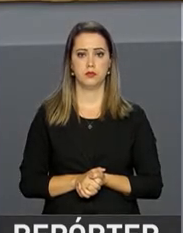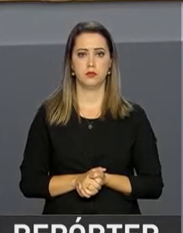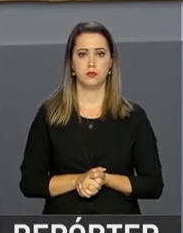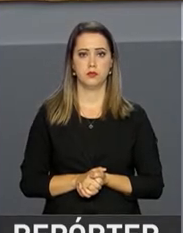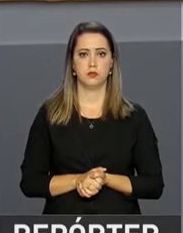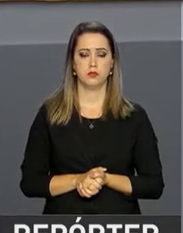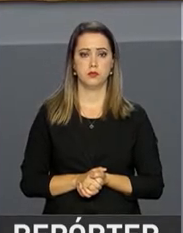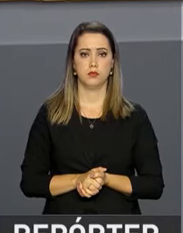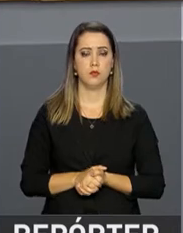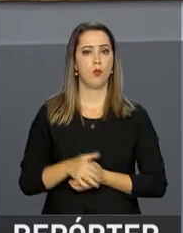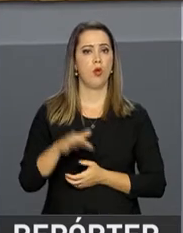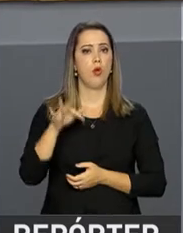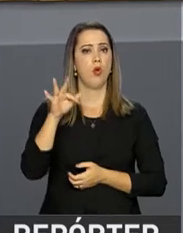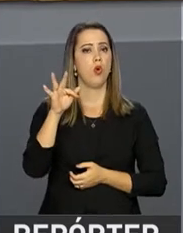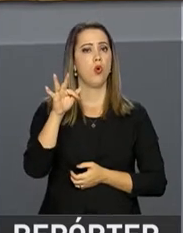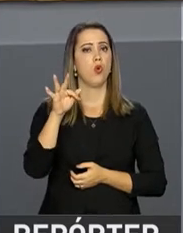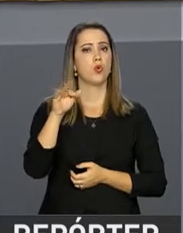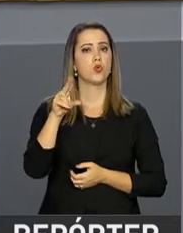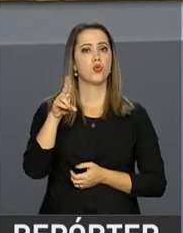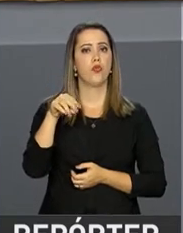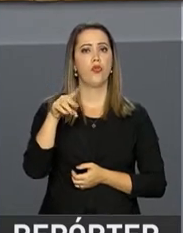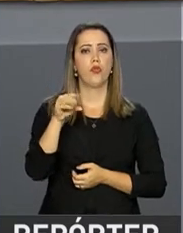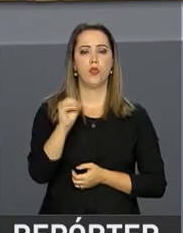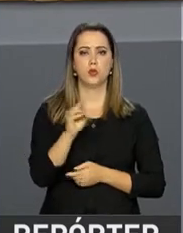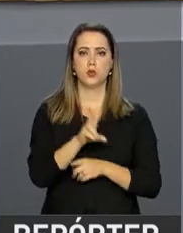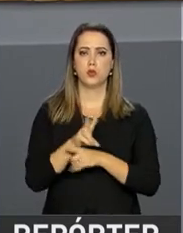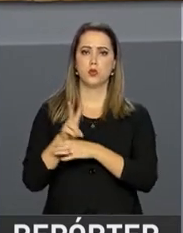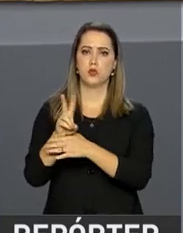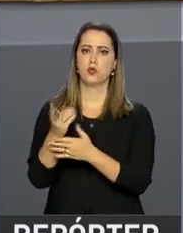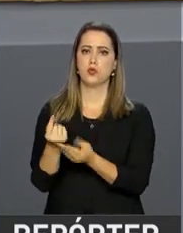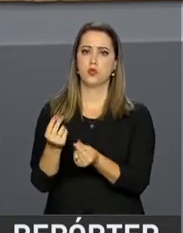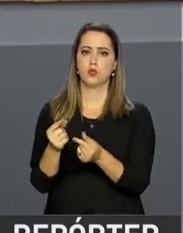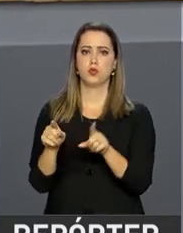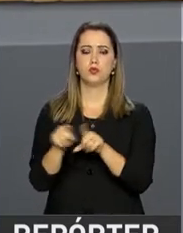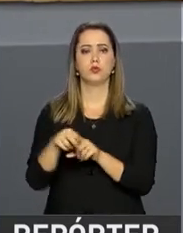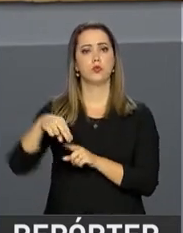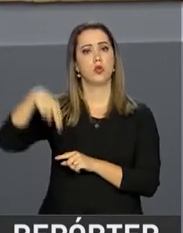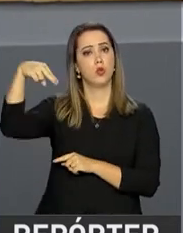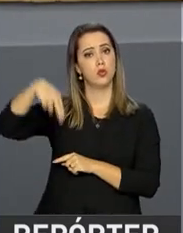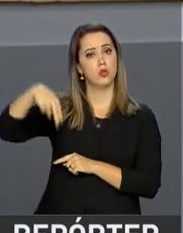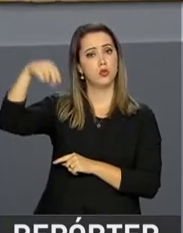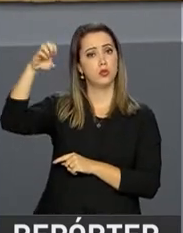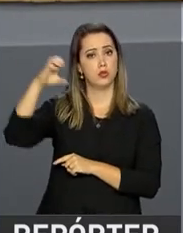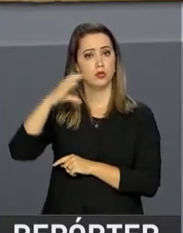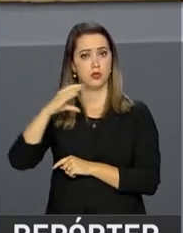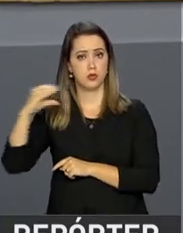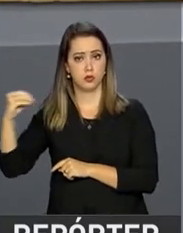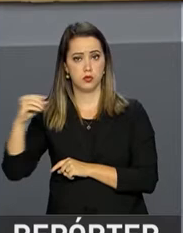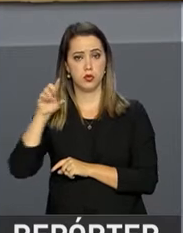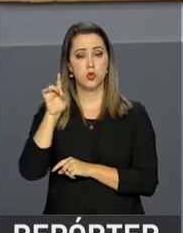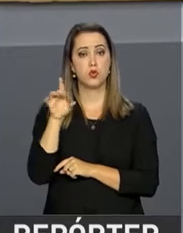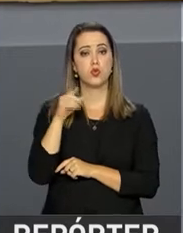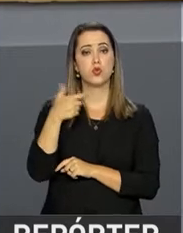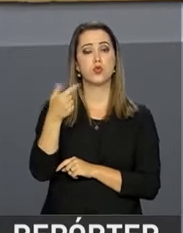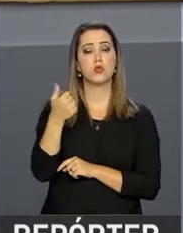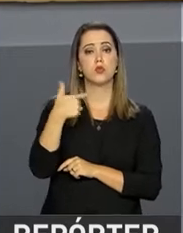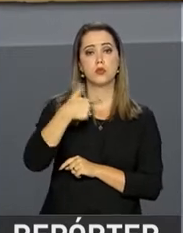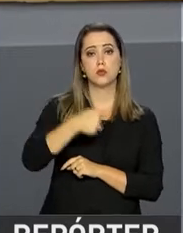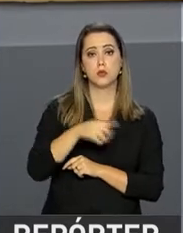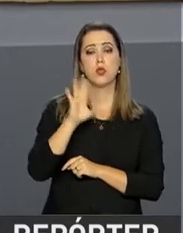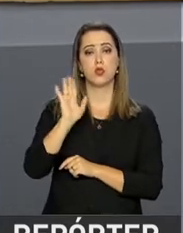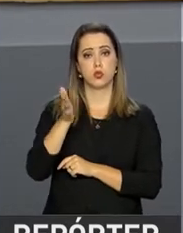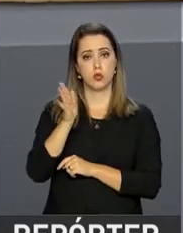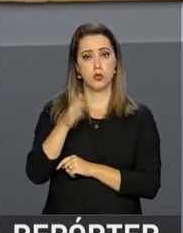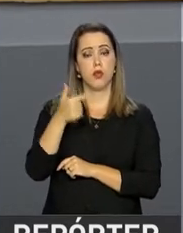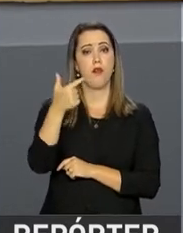Os fundos constitucionais de financiamento atendem as regiões Norte, Nordeste e Centro-Oeste. Só em 2017 foram